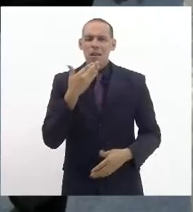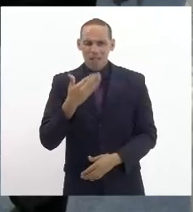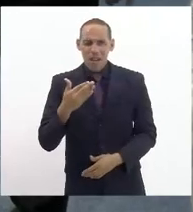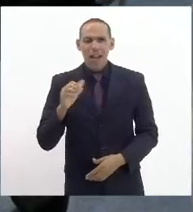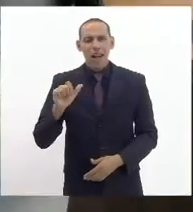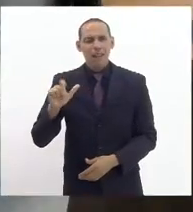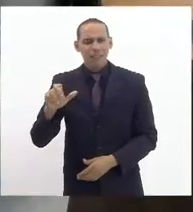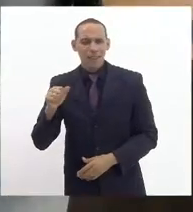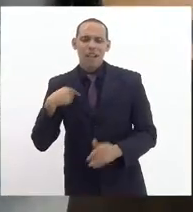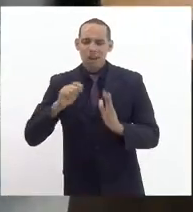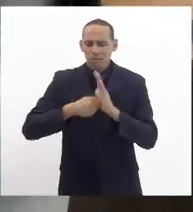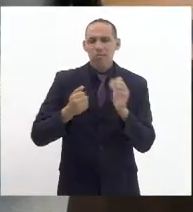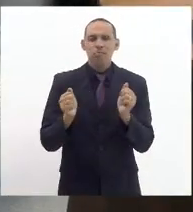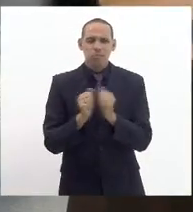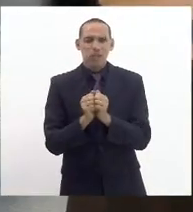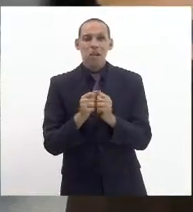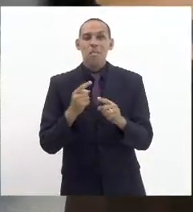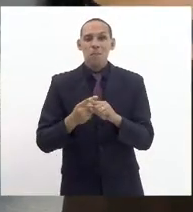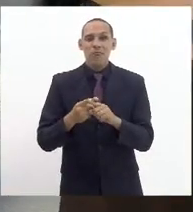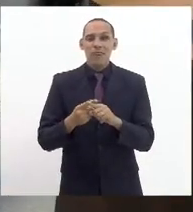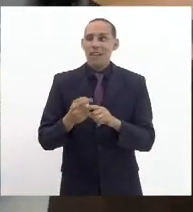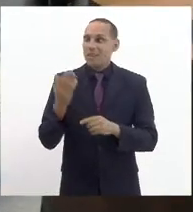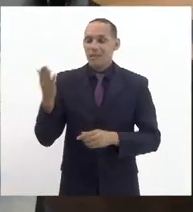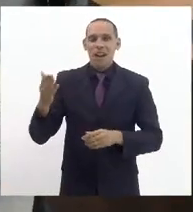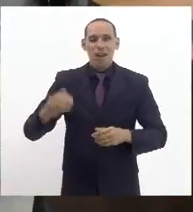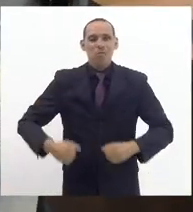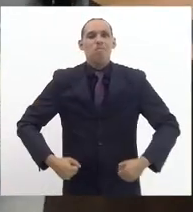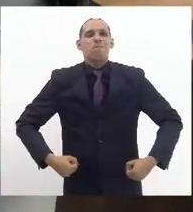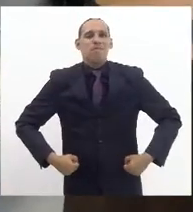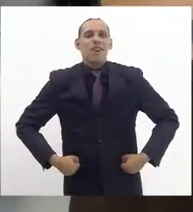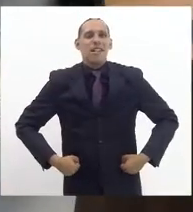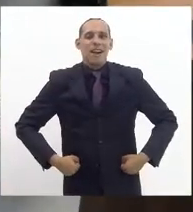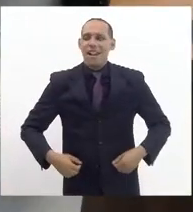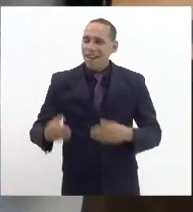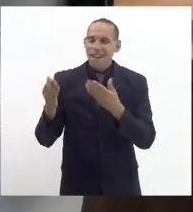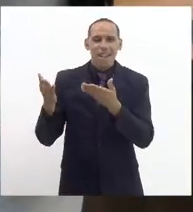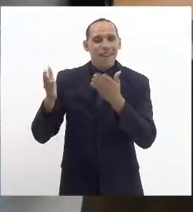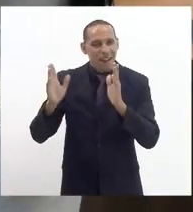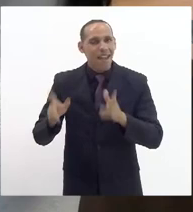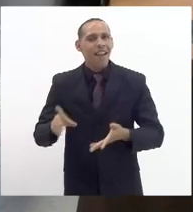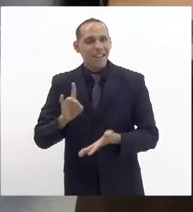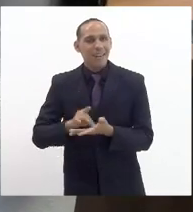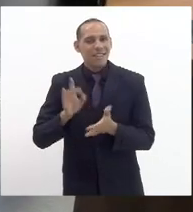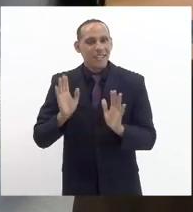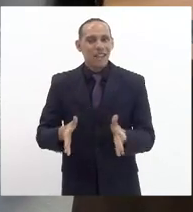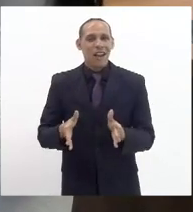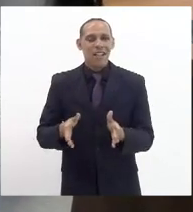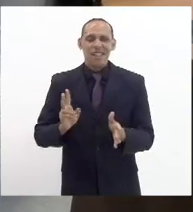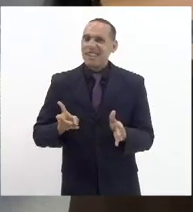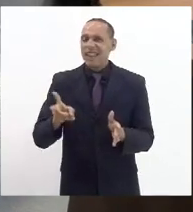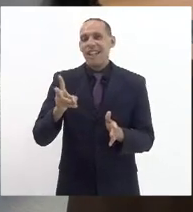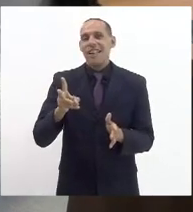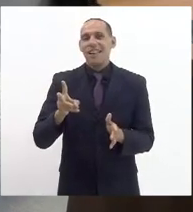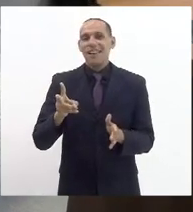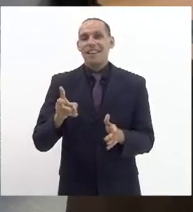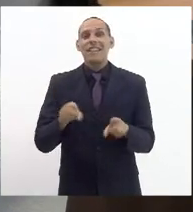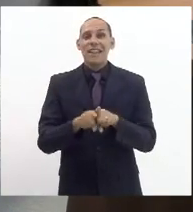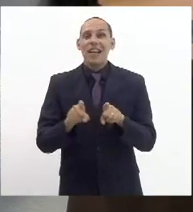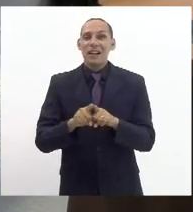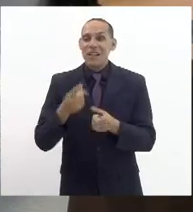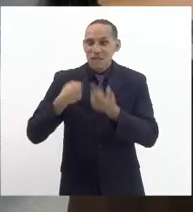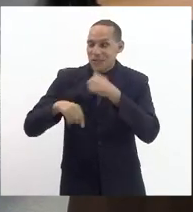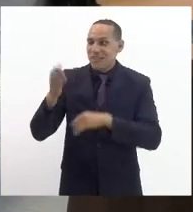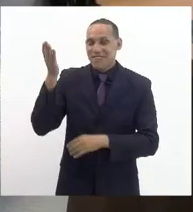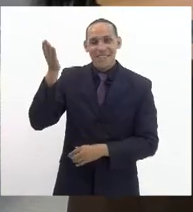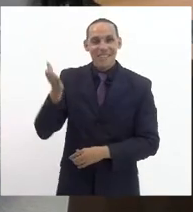permitir, subscrever, porque esses heróis que prestam serviço, ele já é um herói, sempre foi um herói. E já é um sucesso,